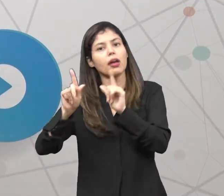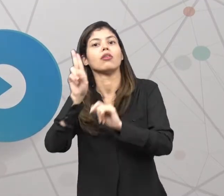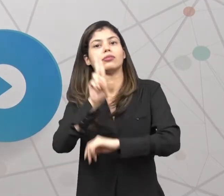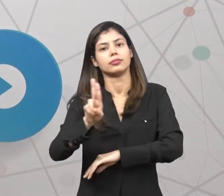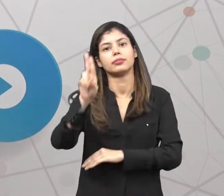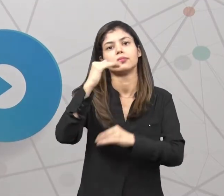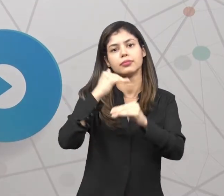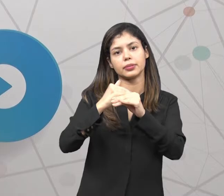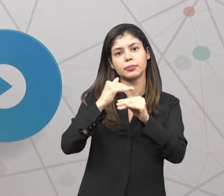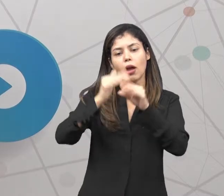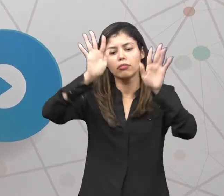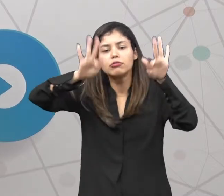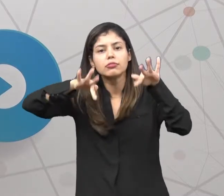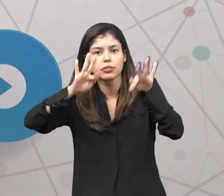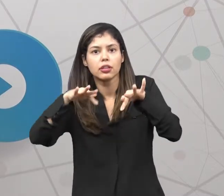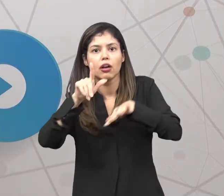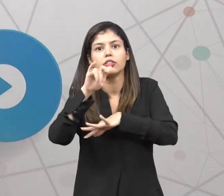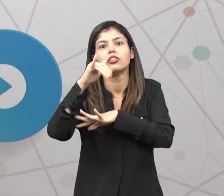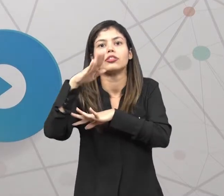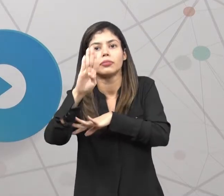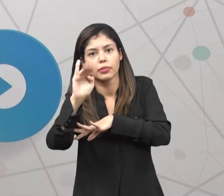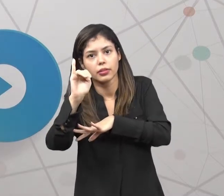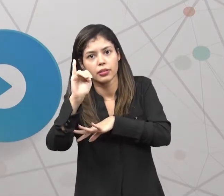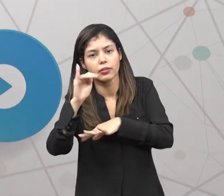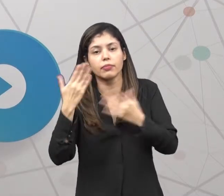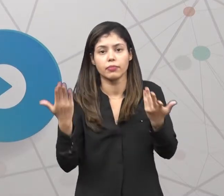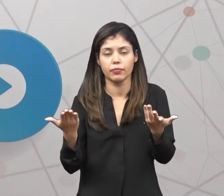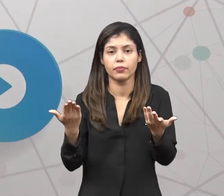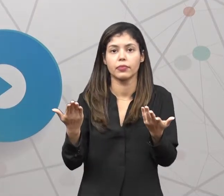tirinhas, principalmente nesses finais de gibi, no finalzinho do